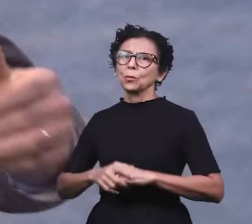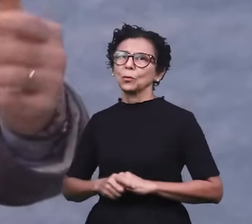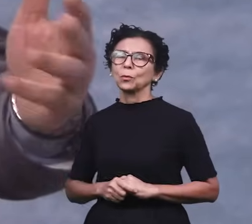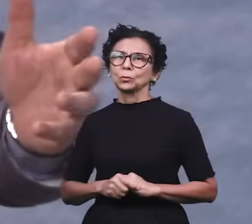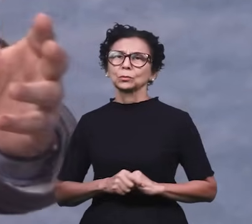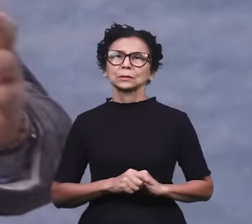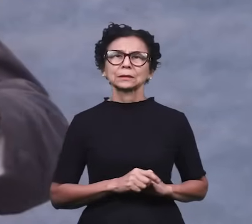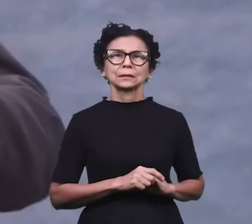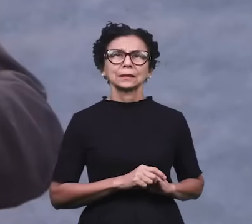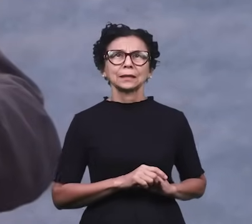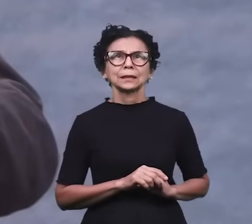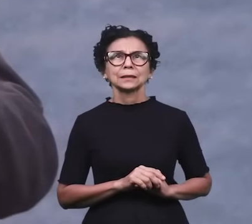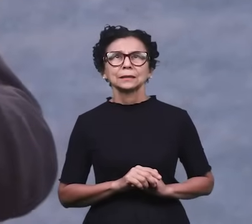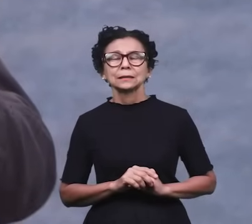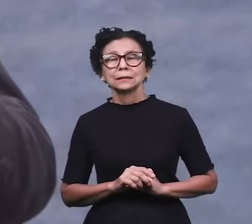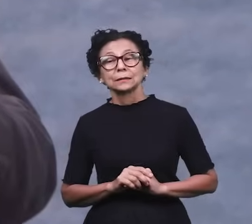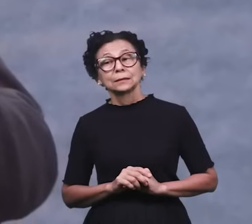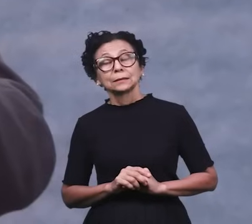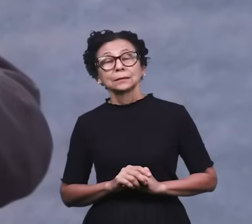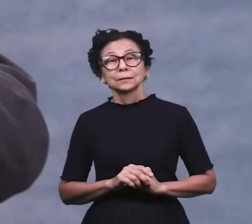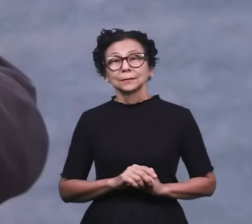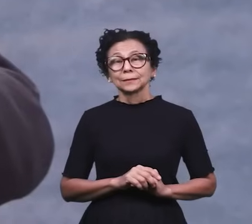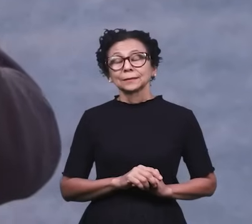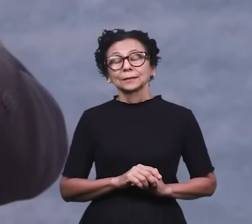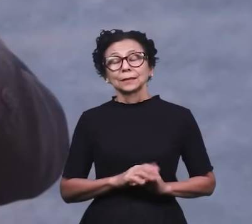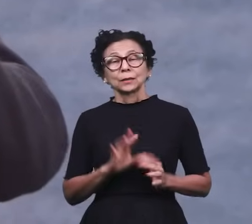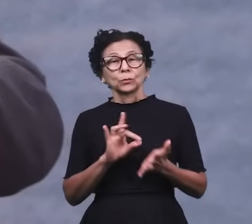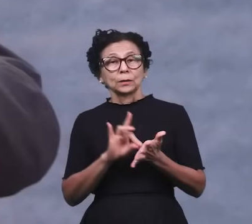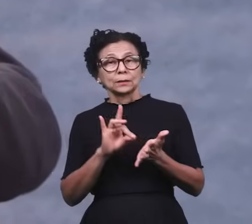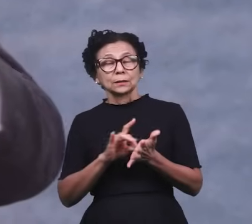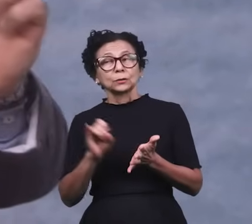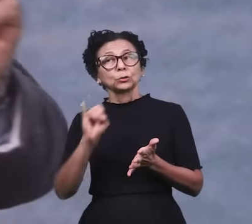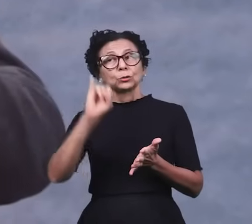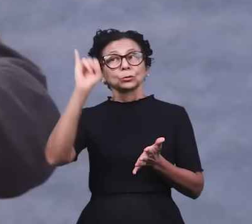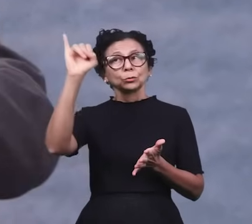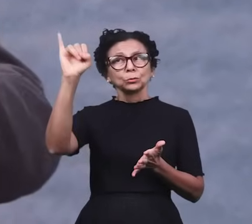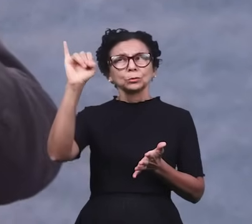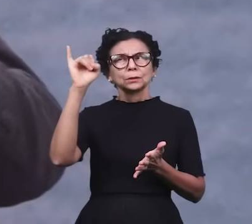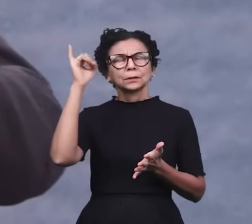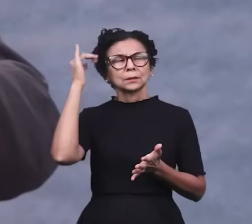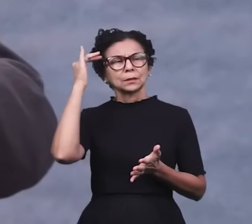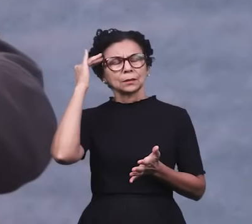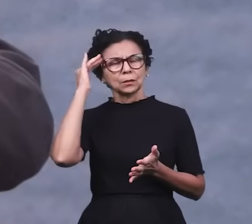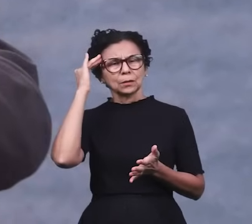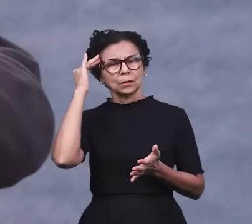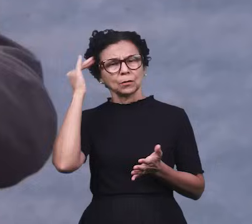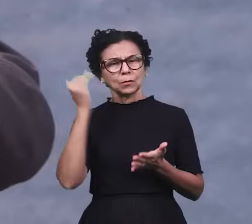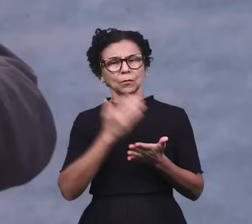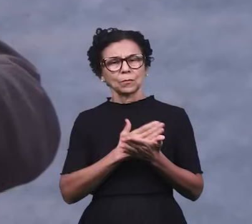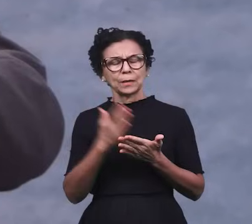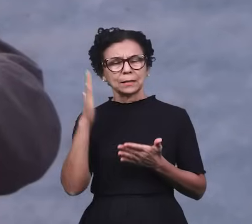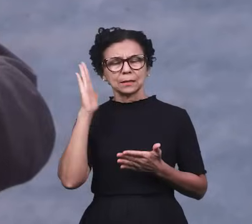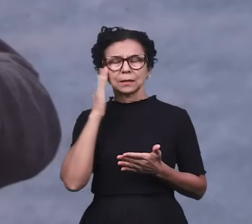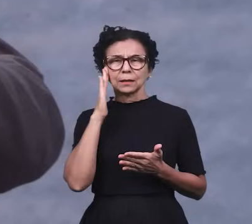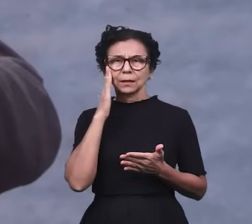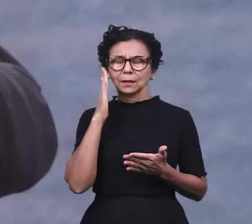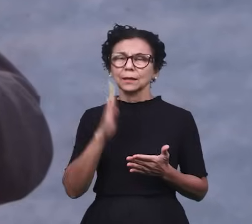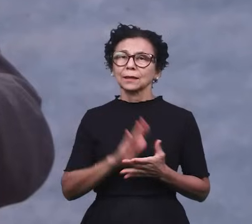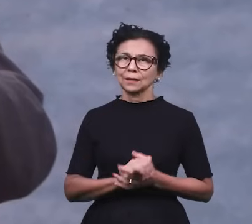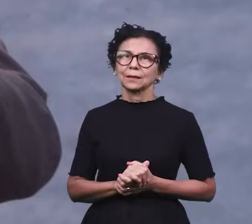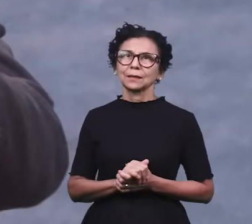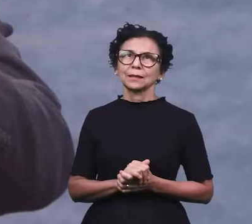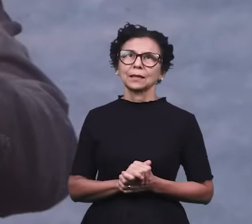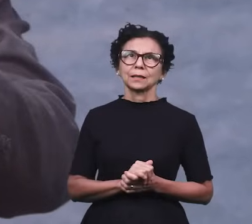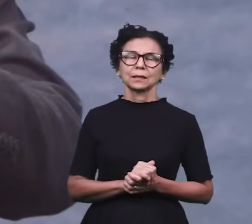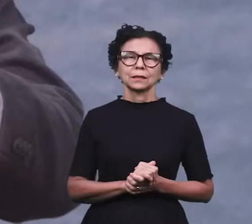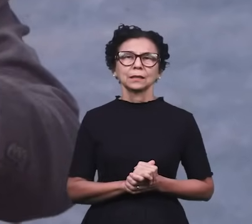tal, aquela coisa toda, aí você começa a entender como é que é a relação né, entre você e o banco